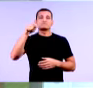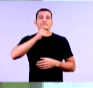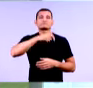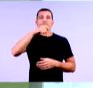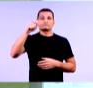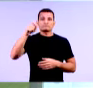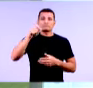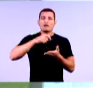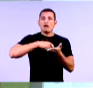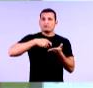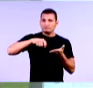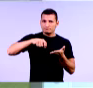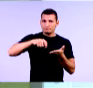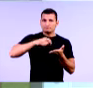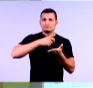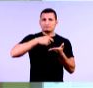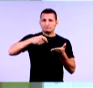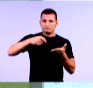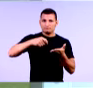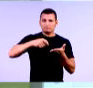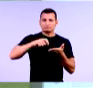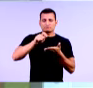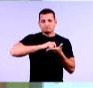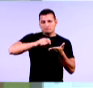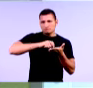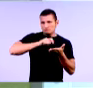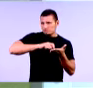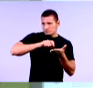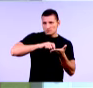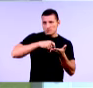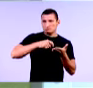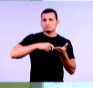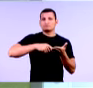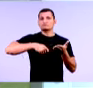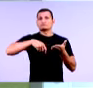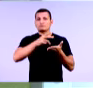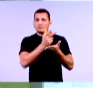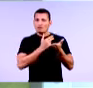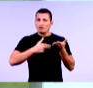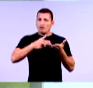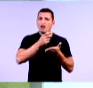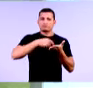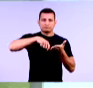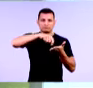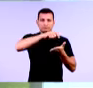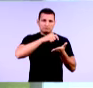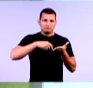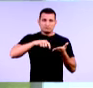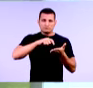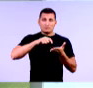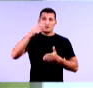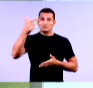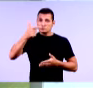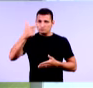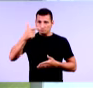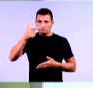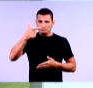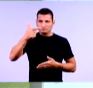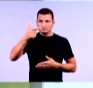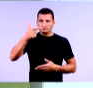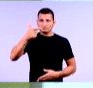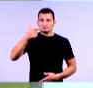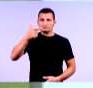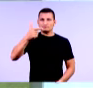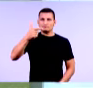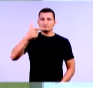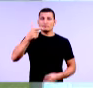serve para anotar, ele serve para rabiscar, ele serve para desenhar. Então, o segundo pilar é para